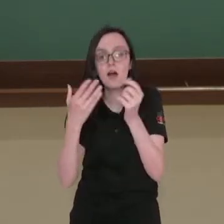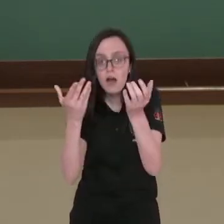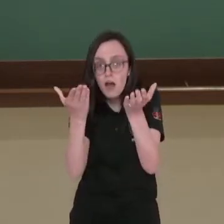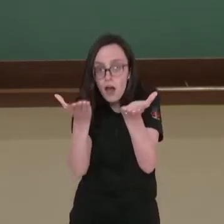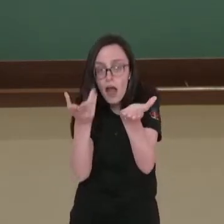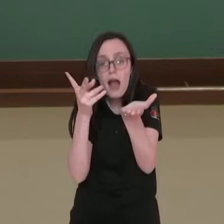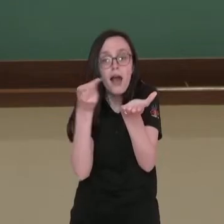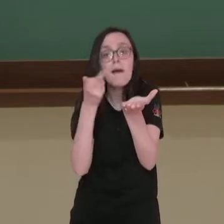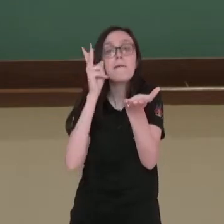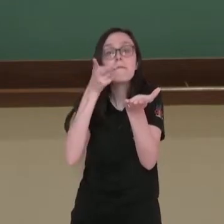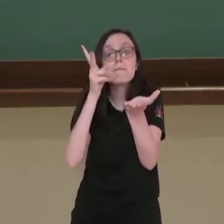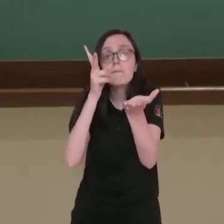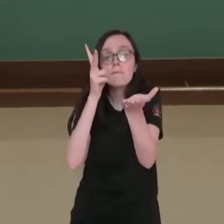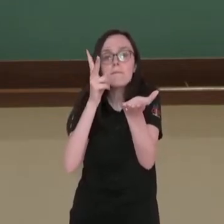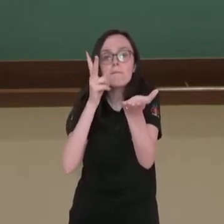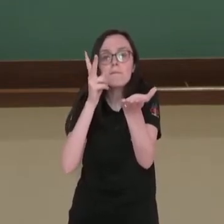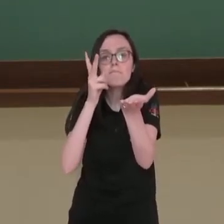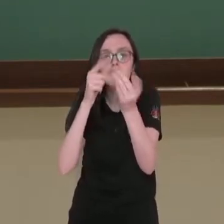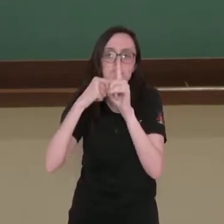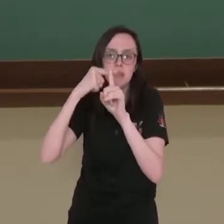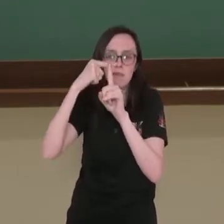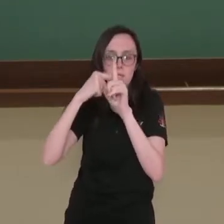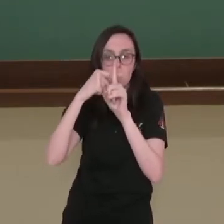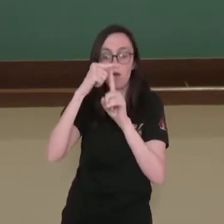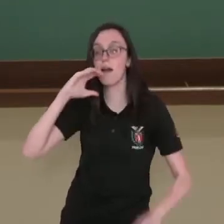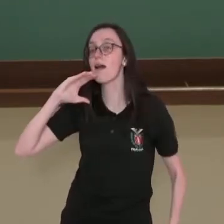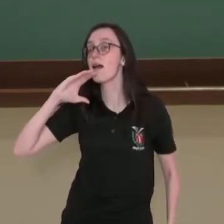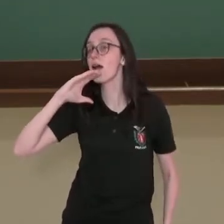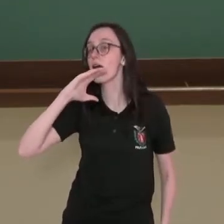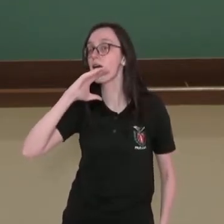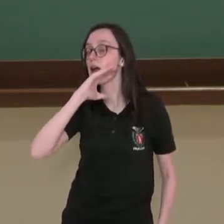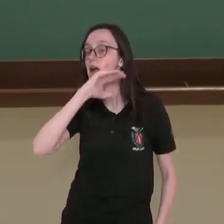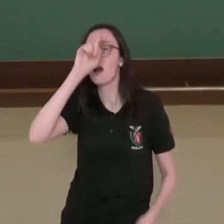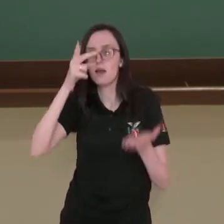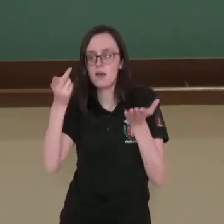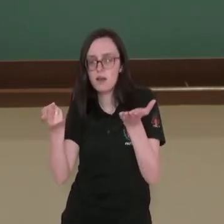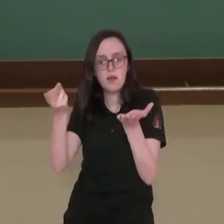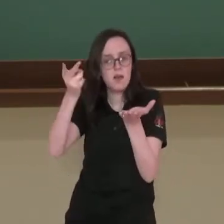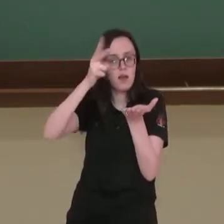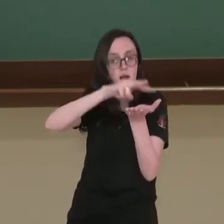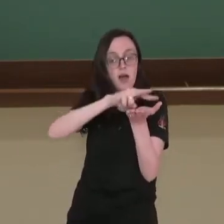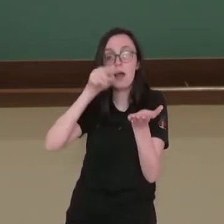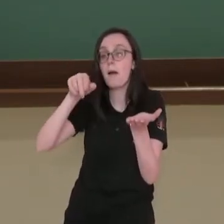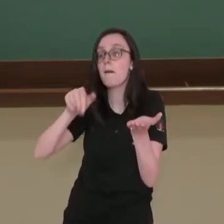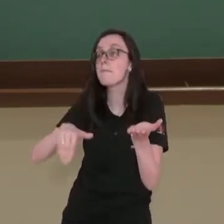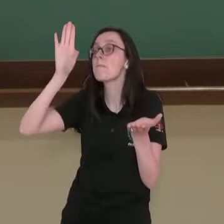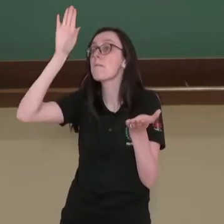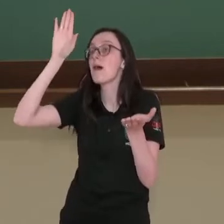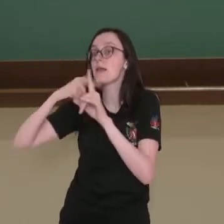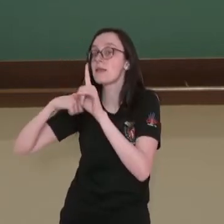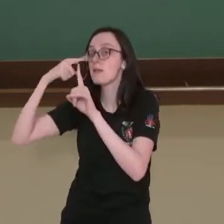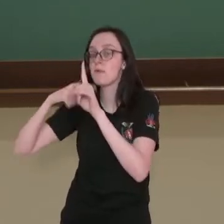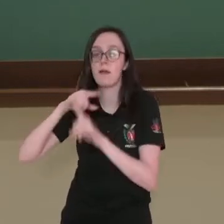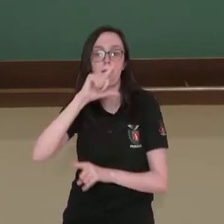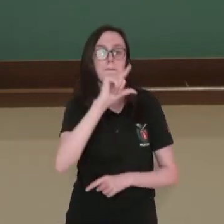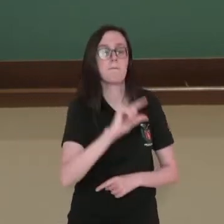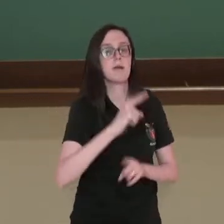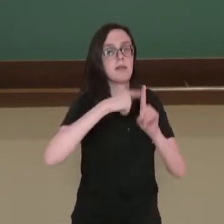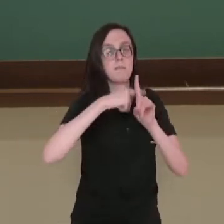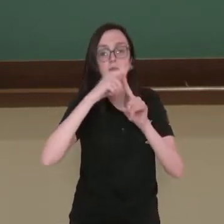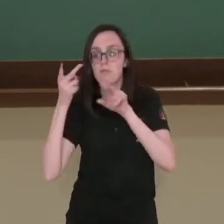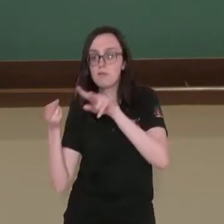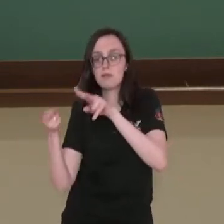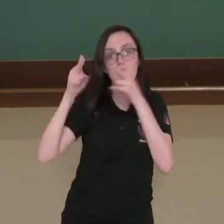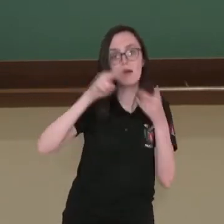mesma temperatura. O calor é uma energia que flui de um corpo de maior para outro de menor